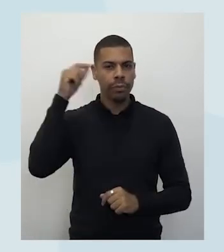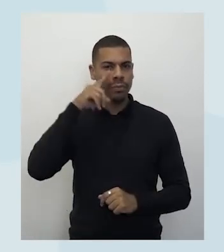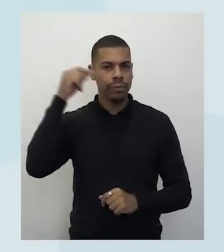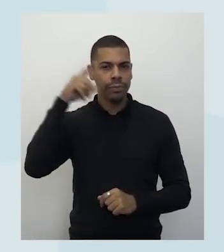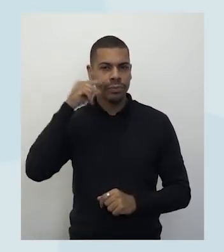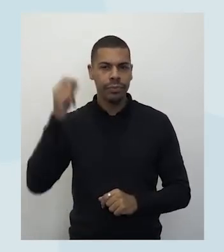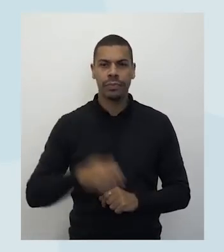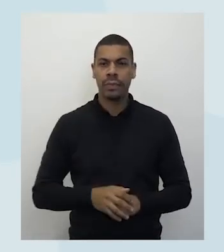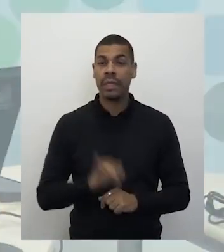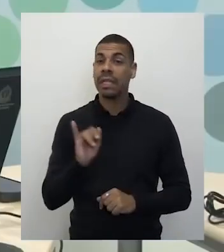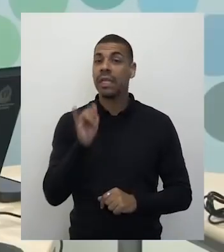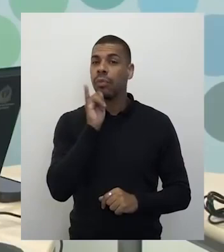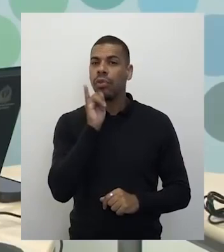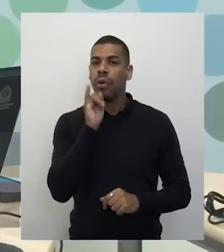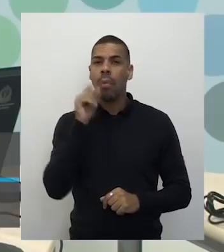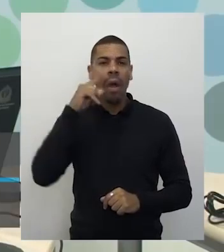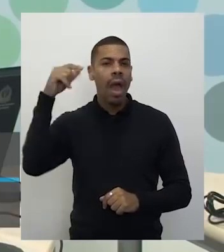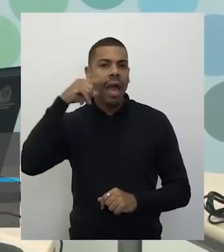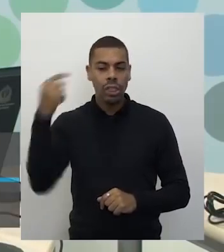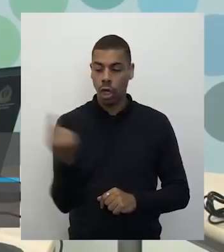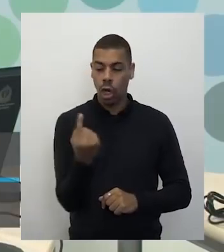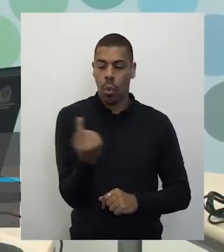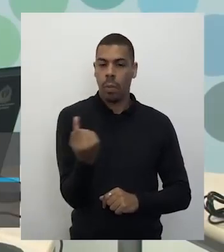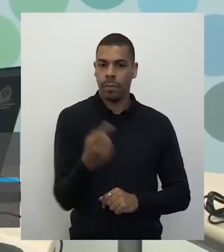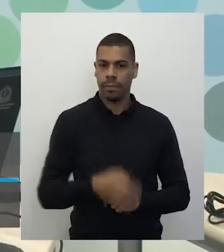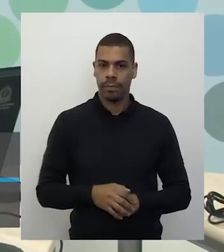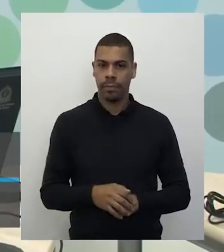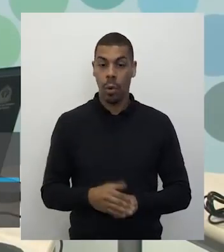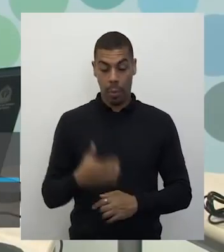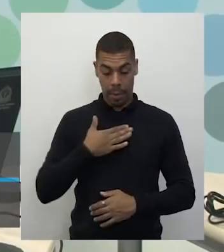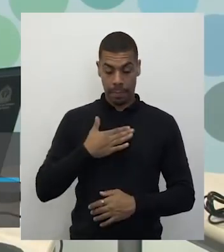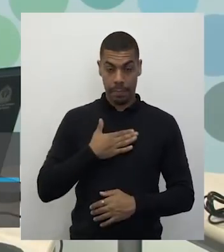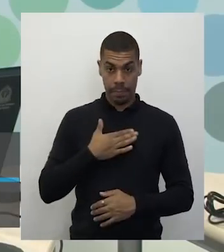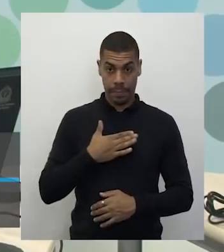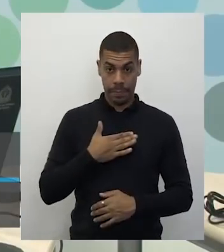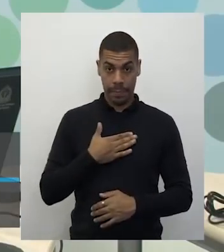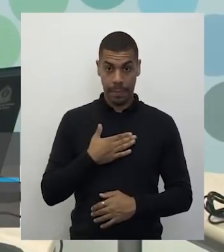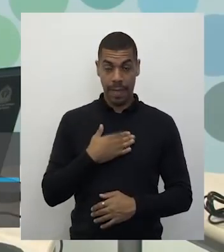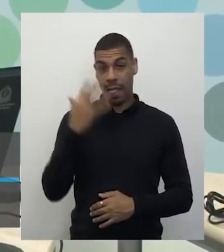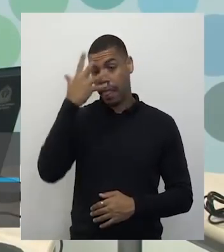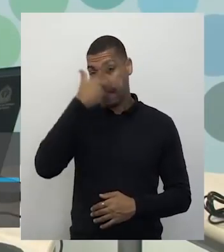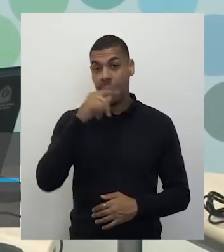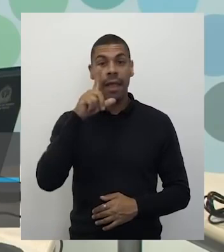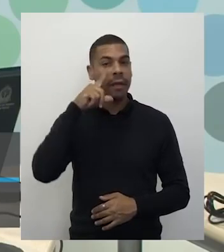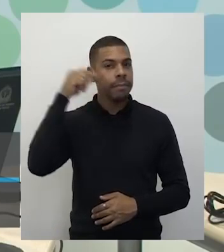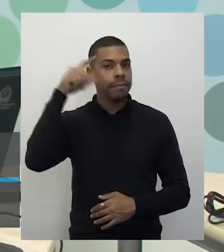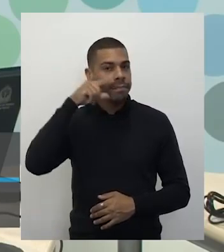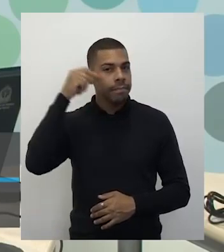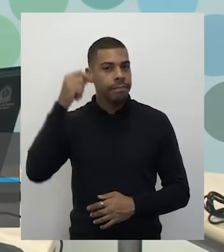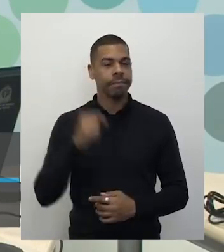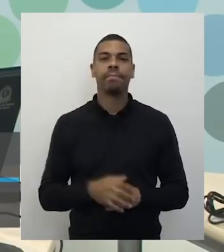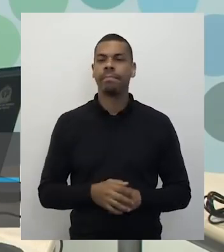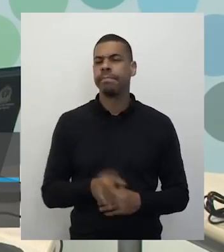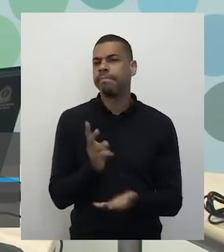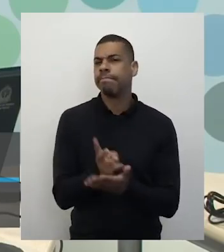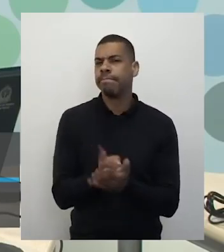gatinha estivesse no singular? A minha, aí não seria duas, né? Linda gatinha. Então, eu tenho que concordar sempre